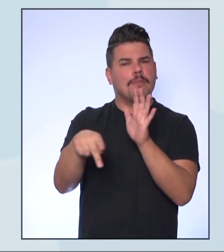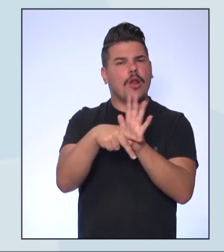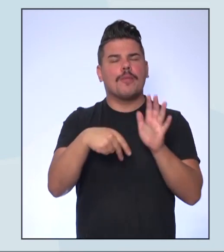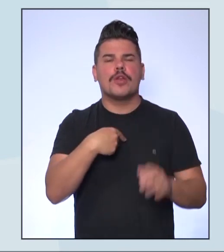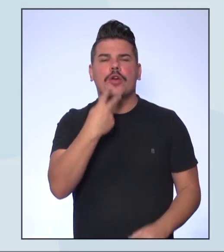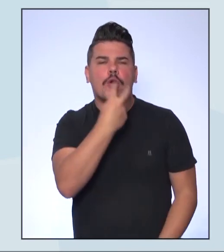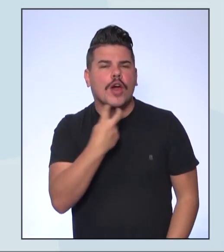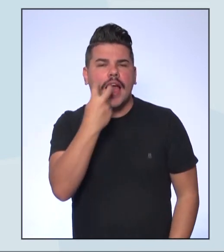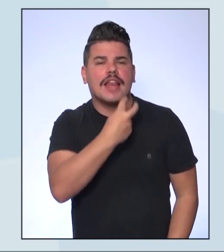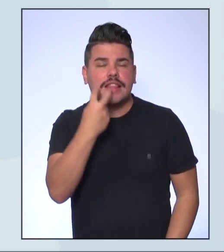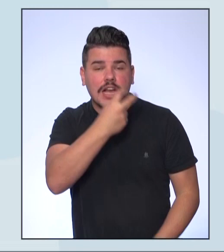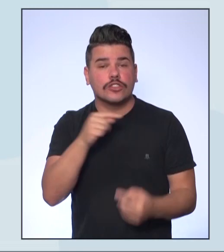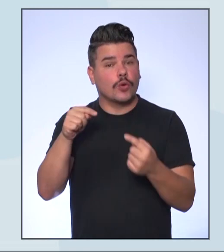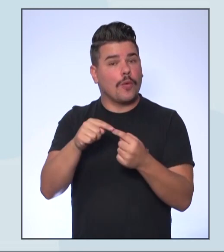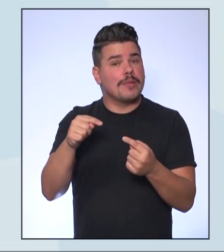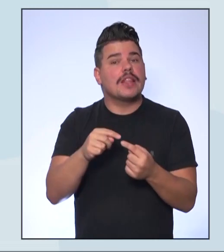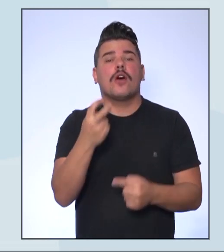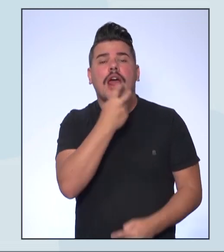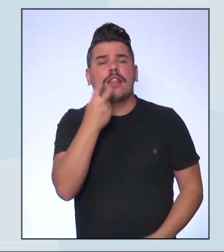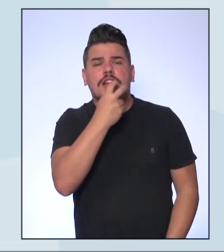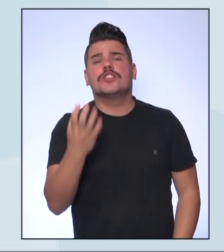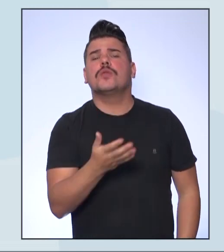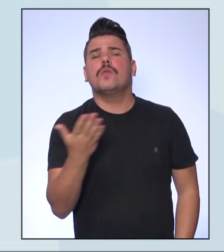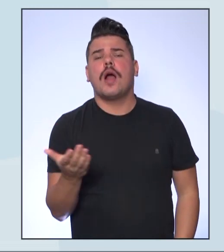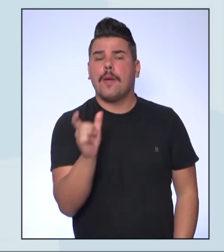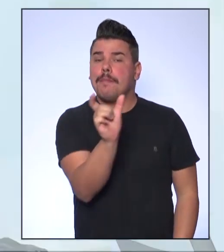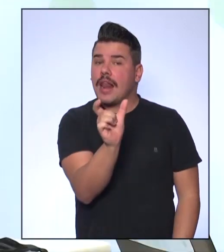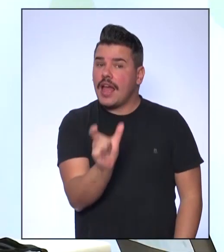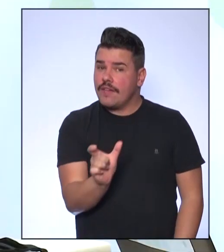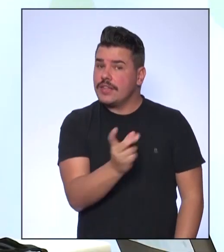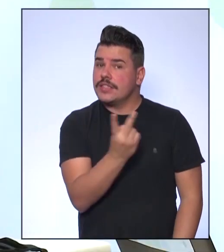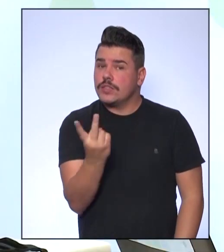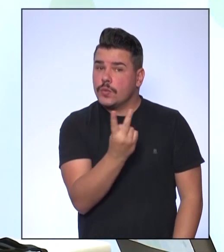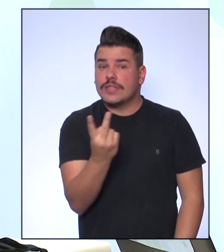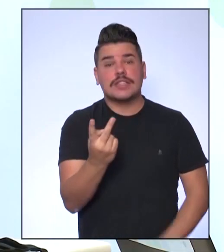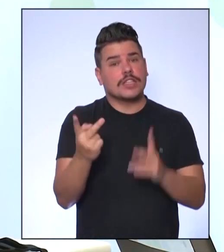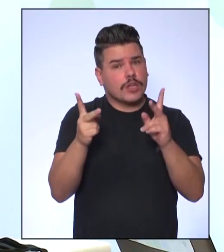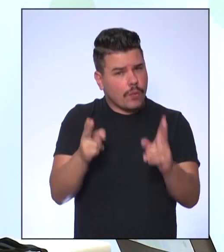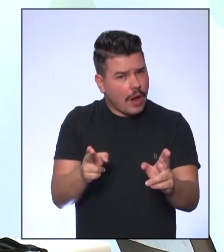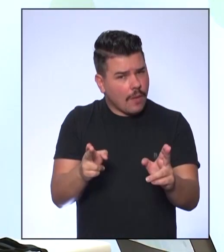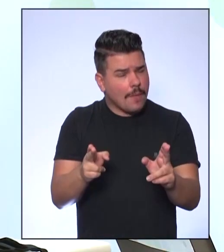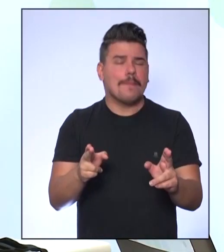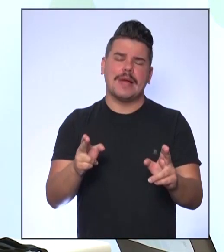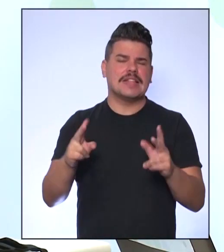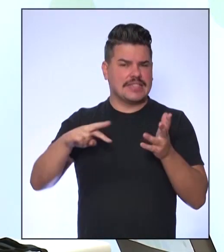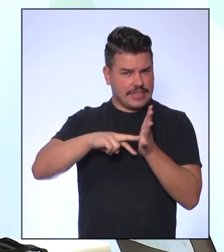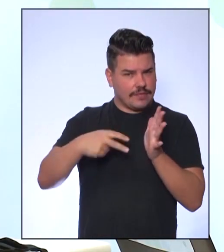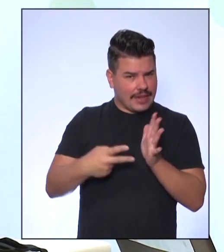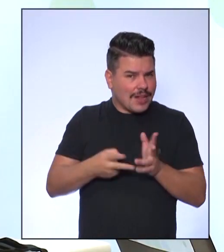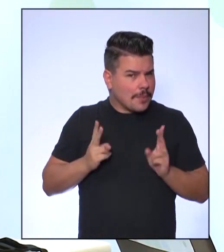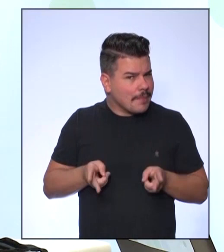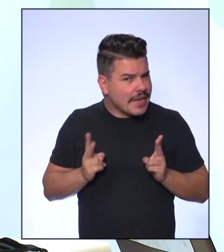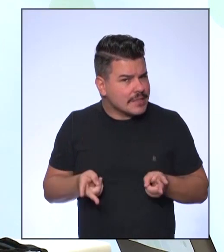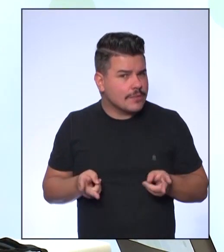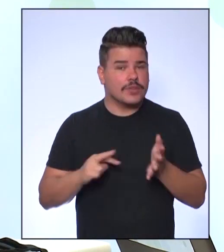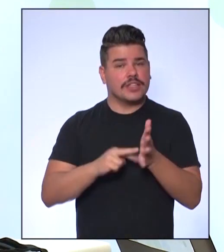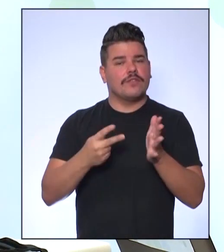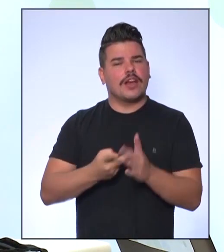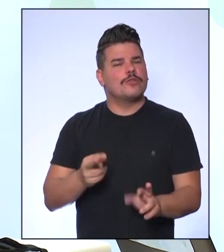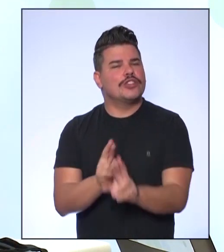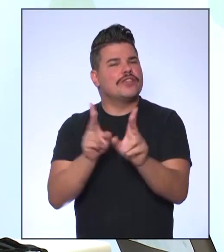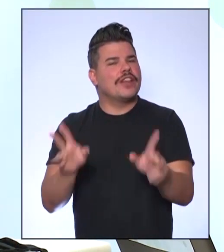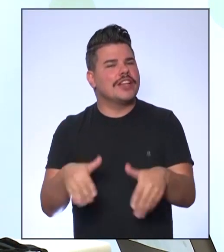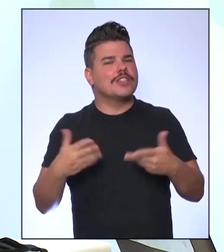oral? Nós temos duas palavras aí iguais, mas será que com o mesmo sentido?